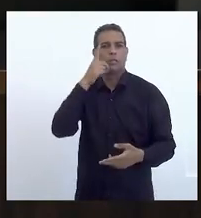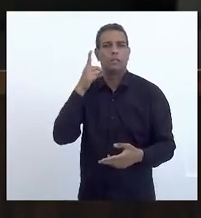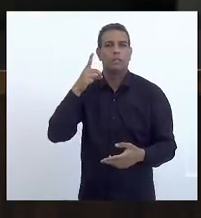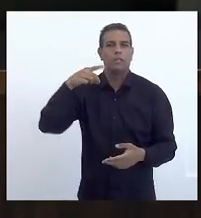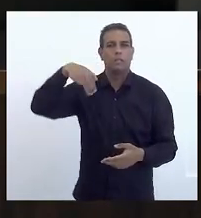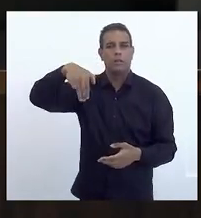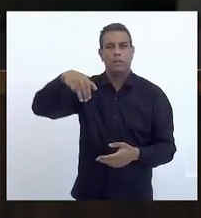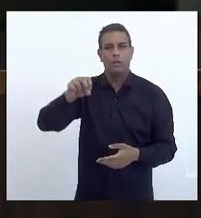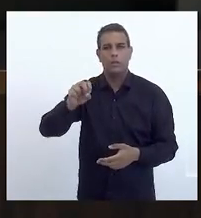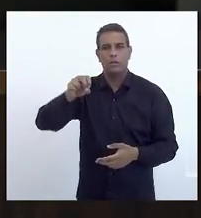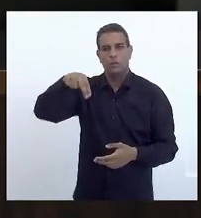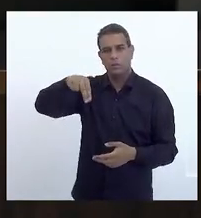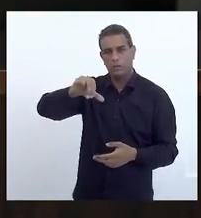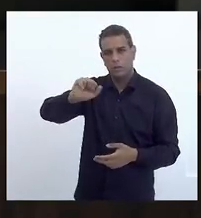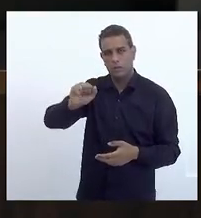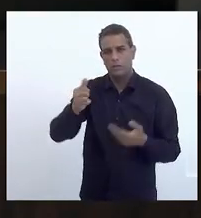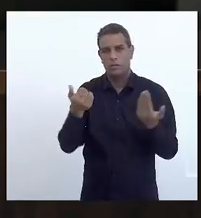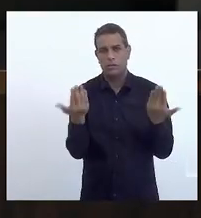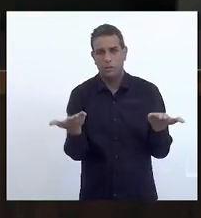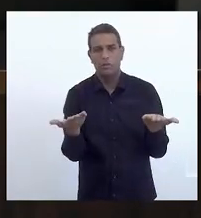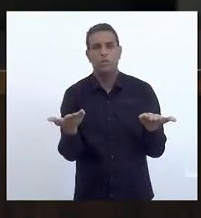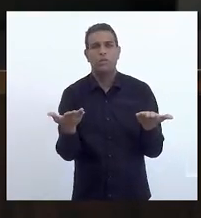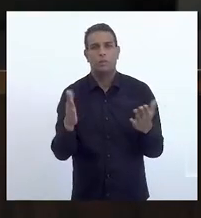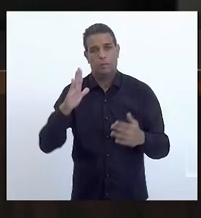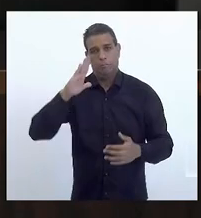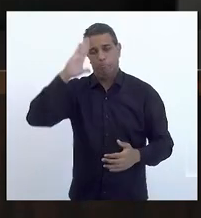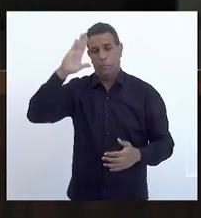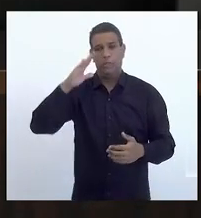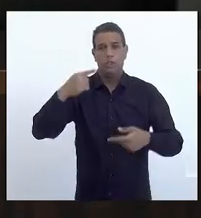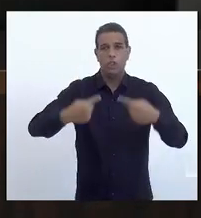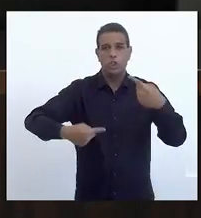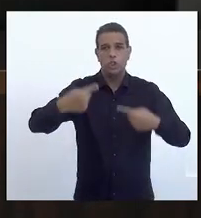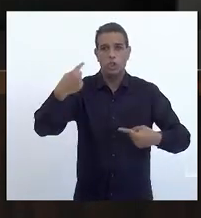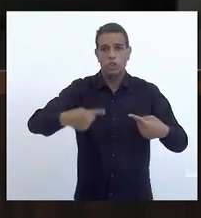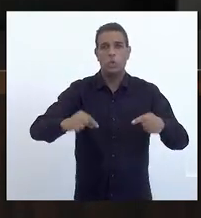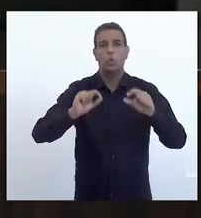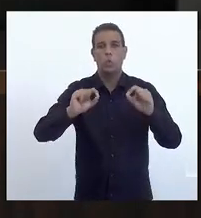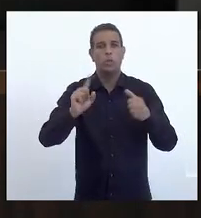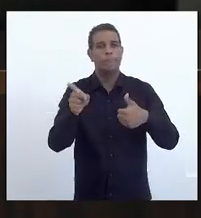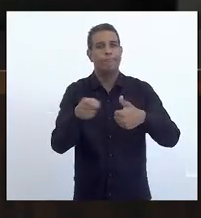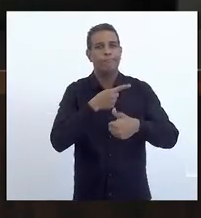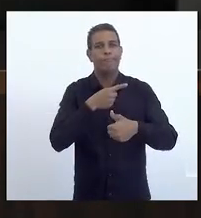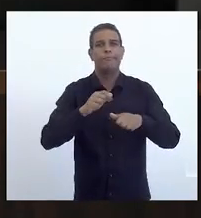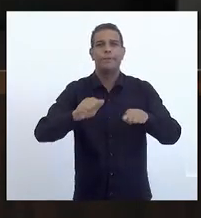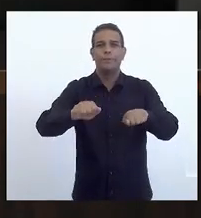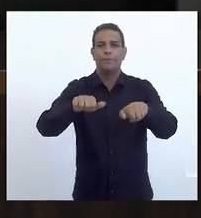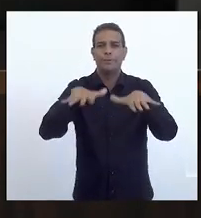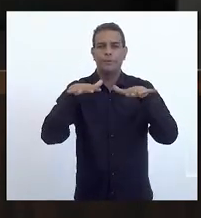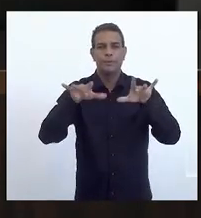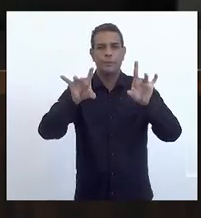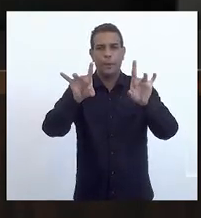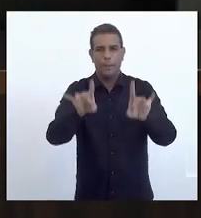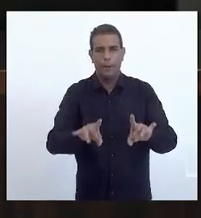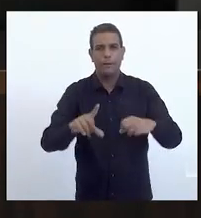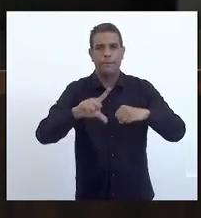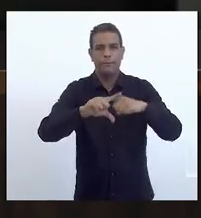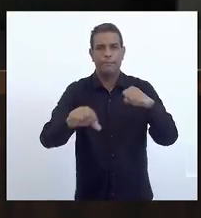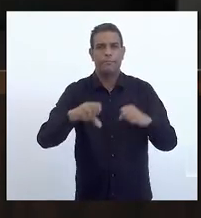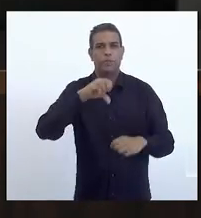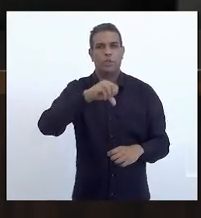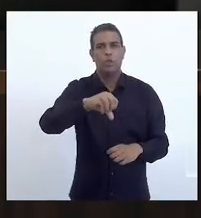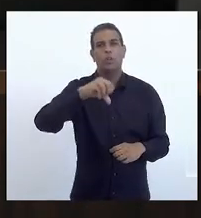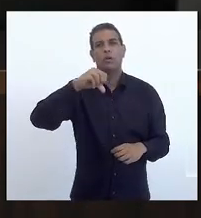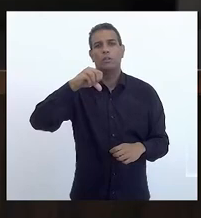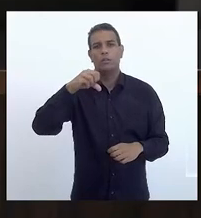Mônica. Em regime de prioridade, em primeira discussão, prévia, primeiro dia, sujeita a disposições especiais de acordo com os artigos